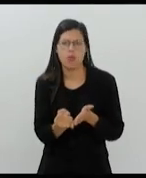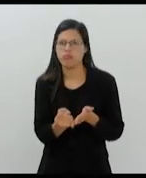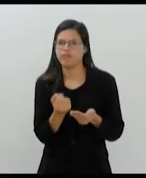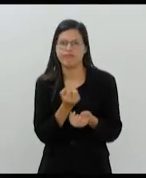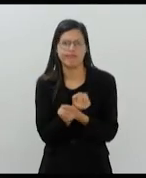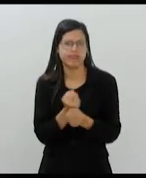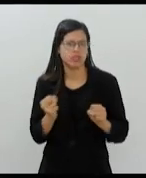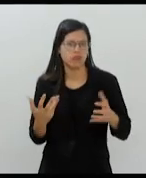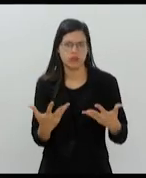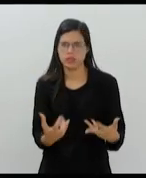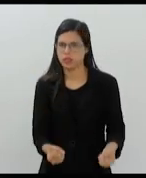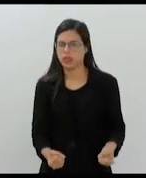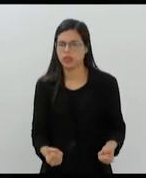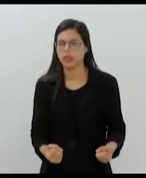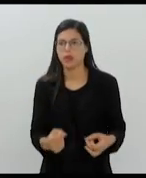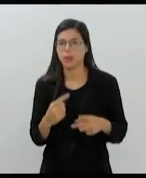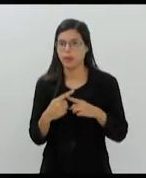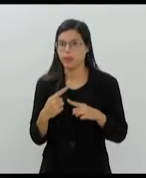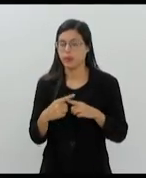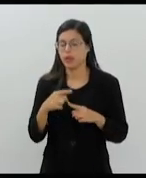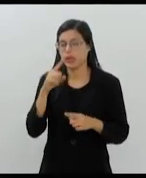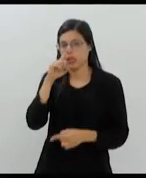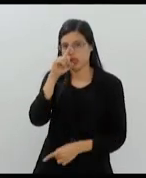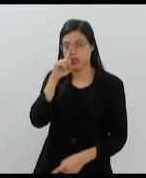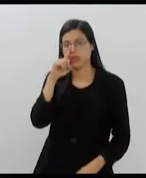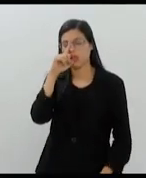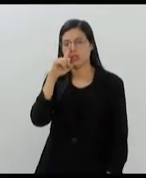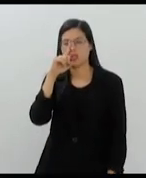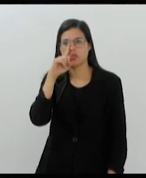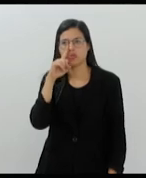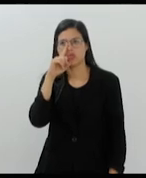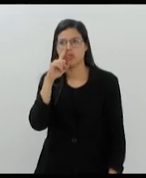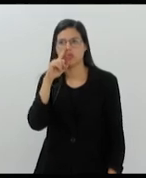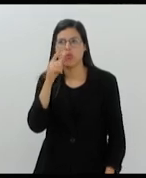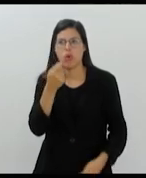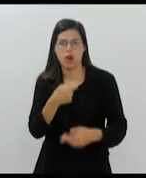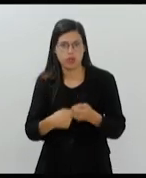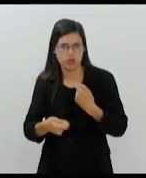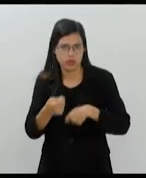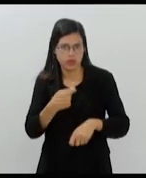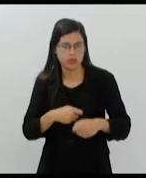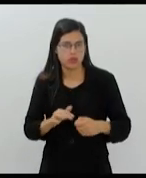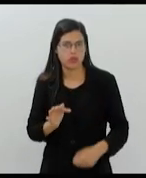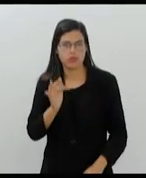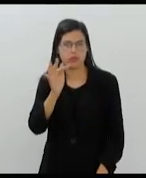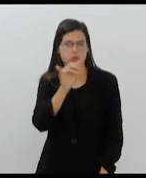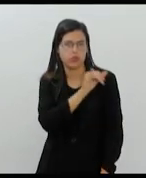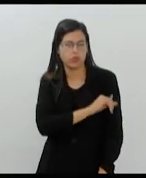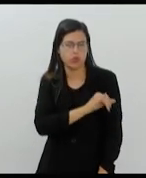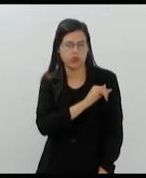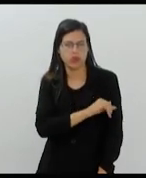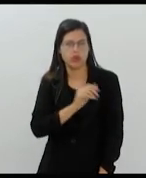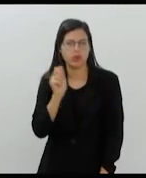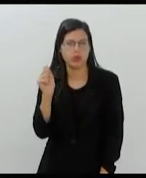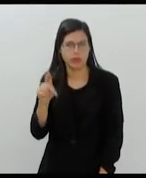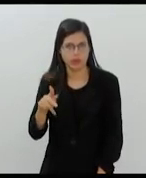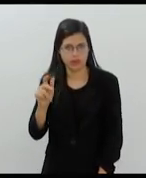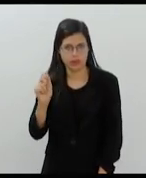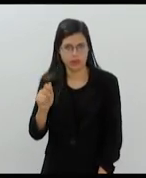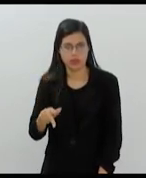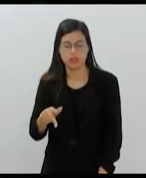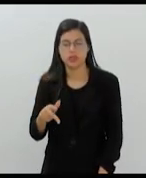inaceitável, pois coloca em risco as finanças futuras do Rio Previdência.